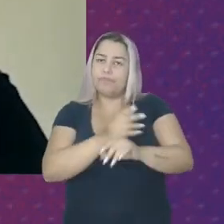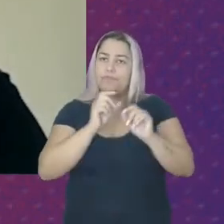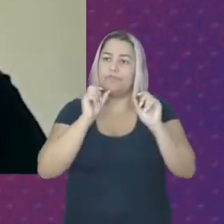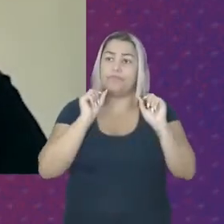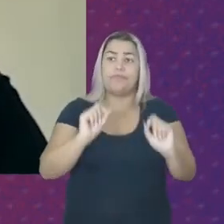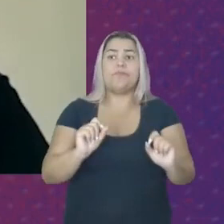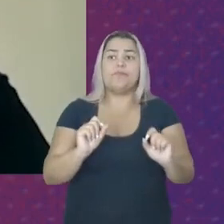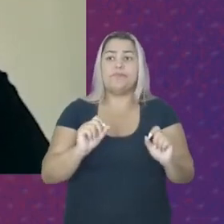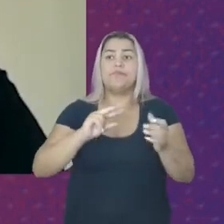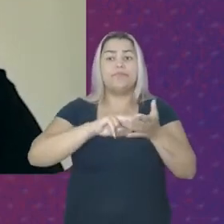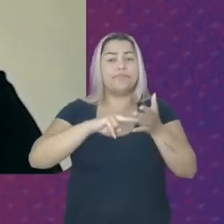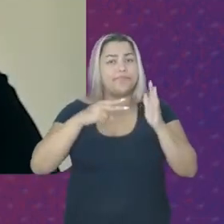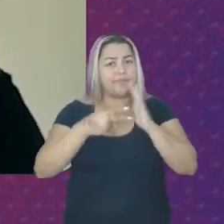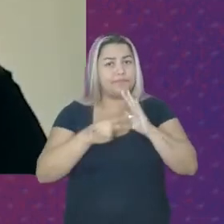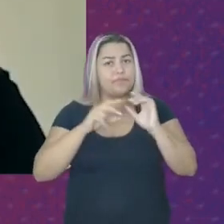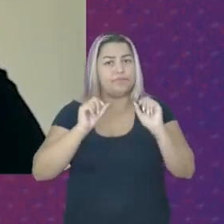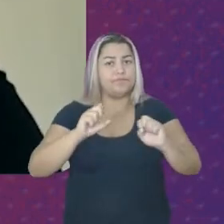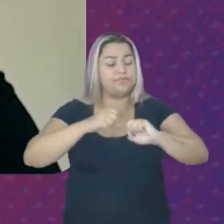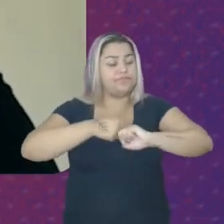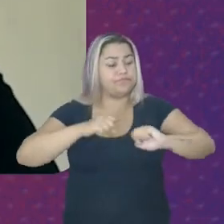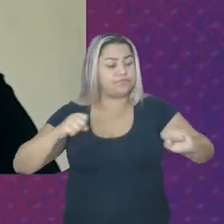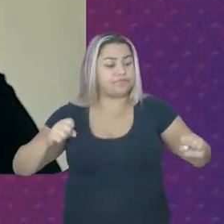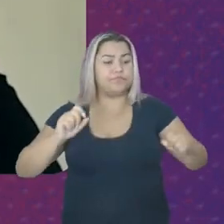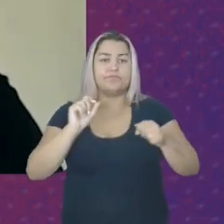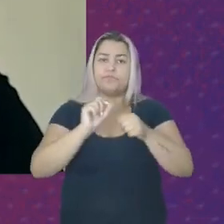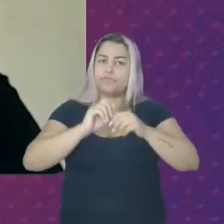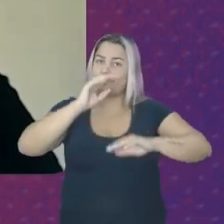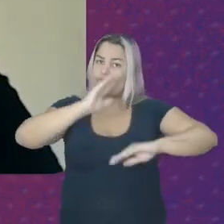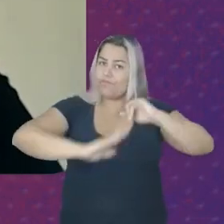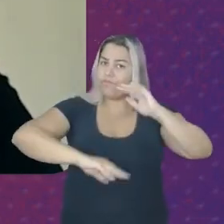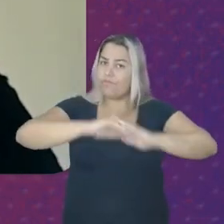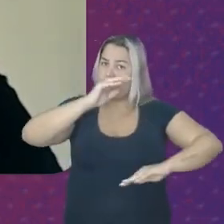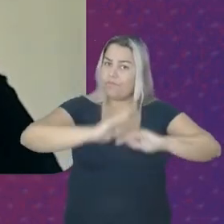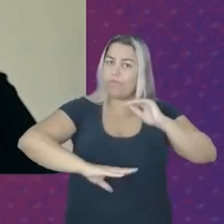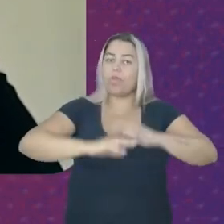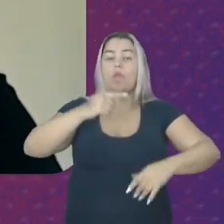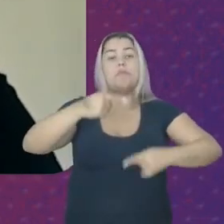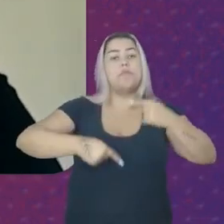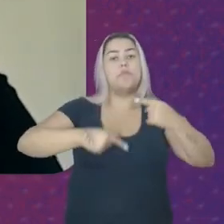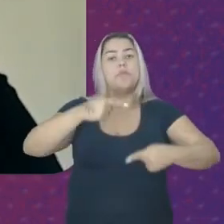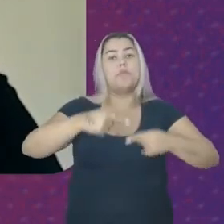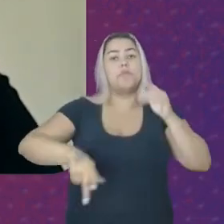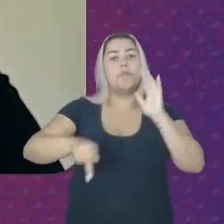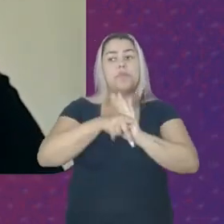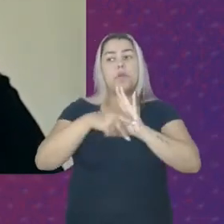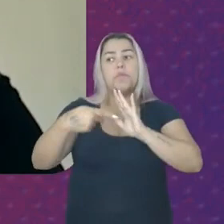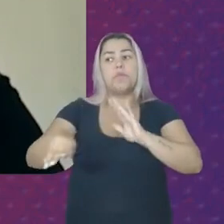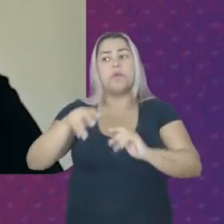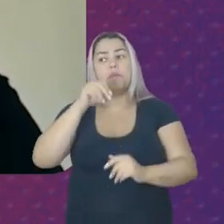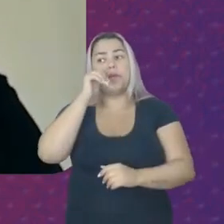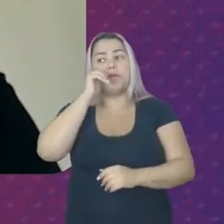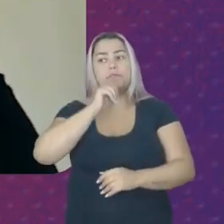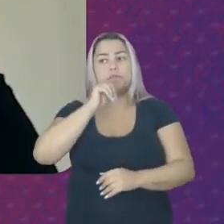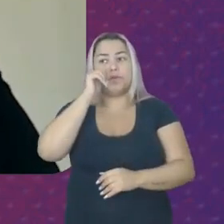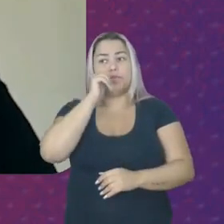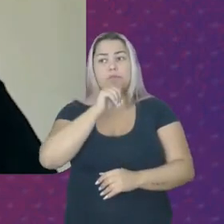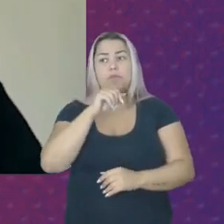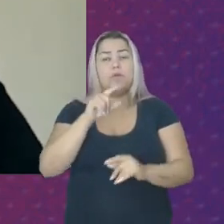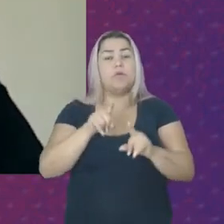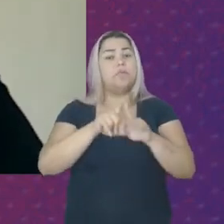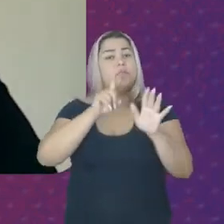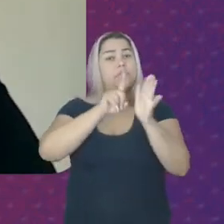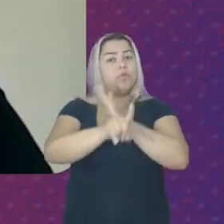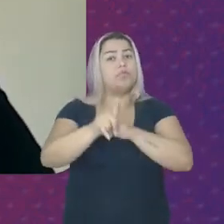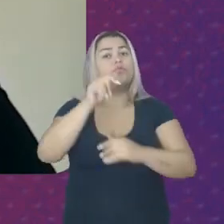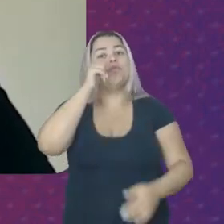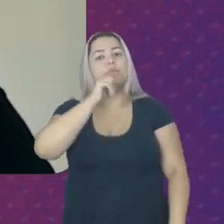fato quais são os grandes feitos das políticas públicas dos governos dos nossos presidentes Lula e Dilma, pergunte a uma